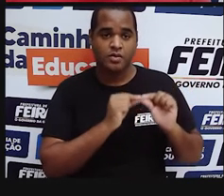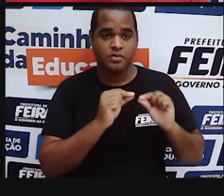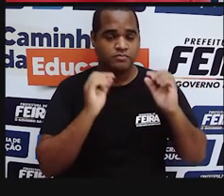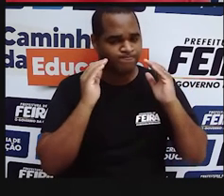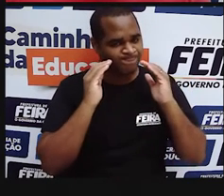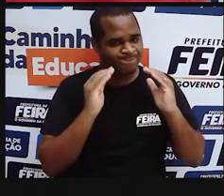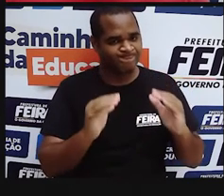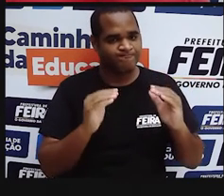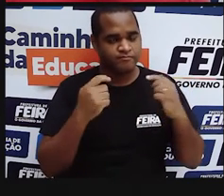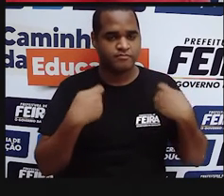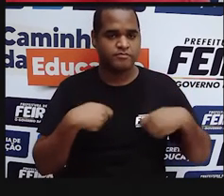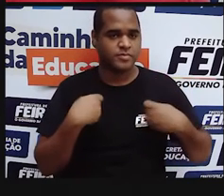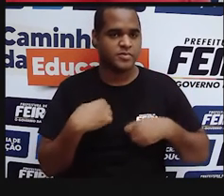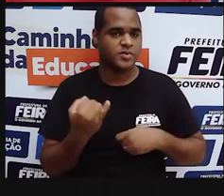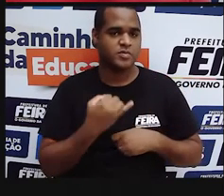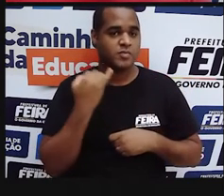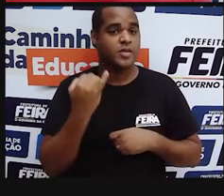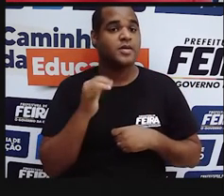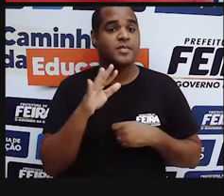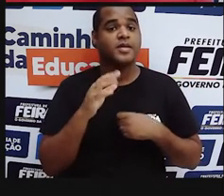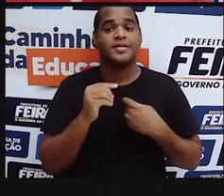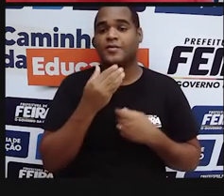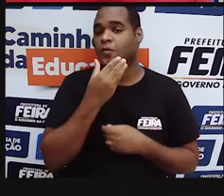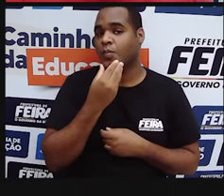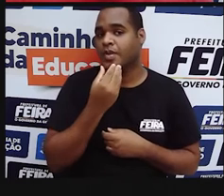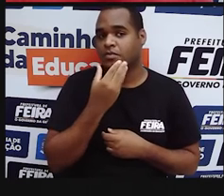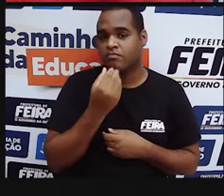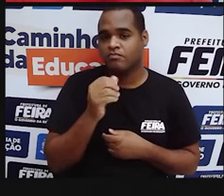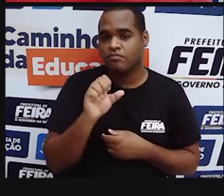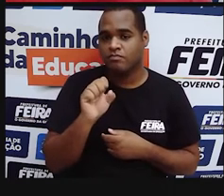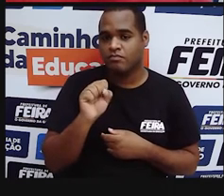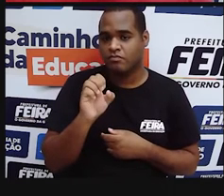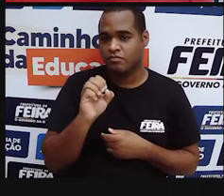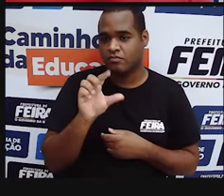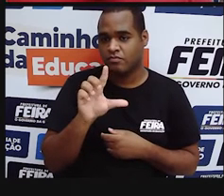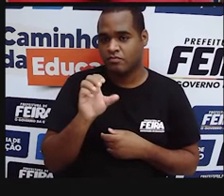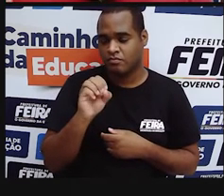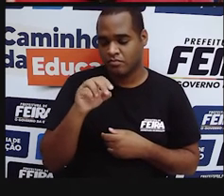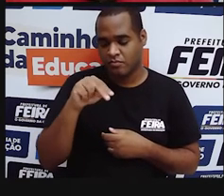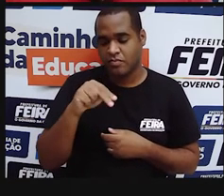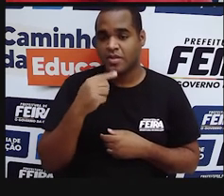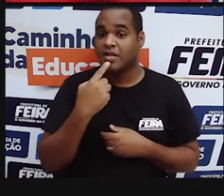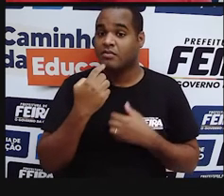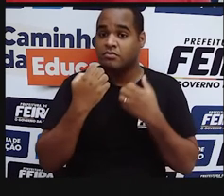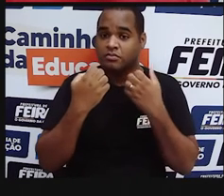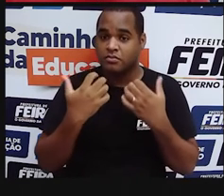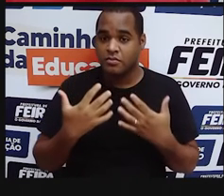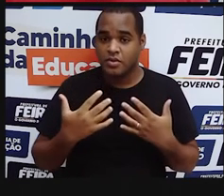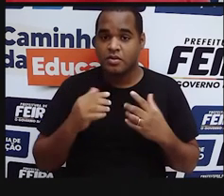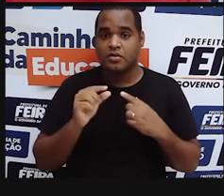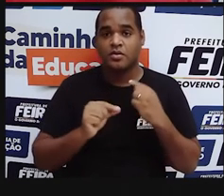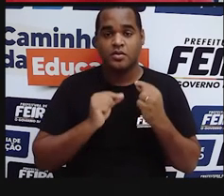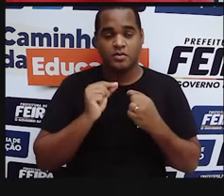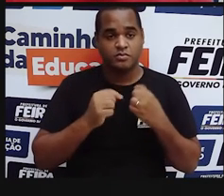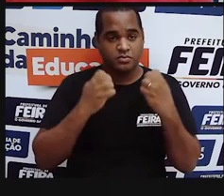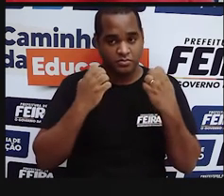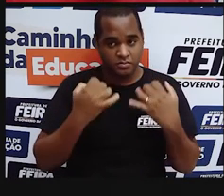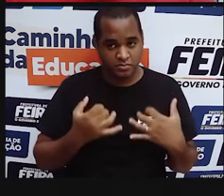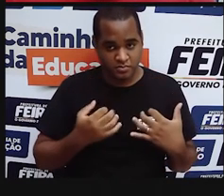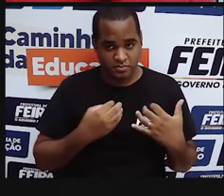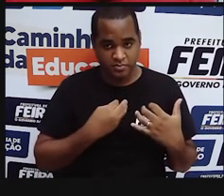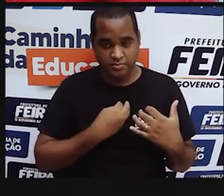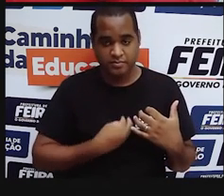pode julgar como bem aprouver. E essas reformas de Solon e Draco foram fundamentais nesse sentido, de